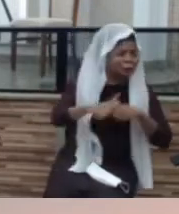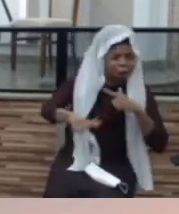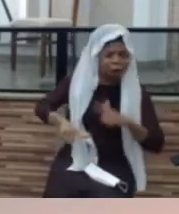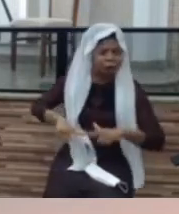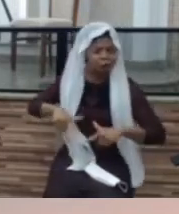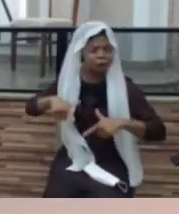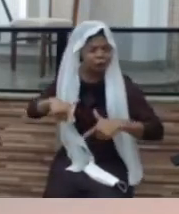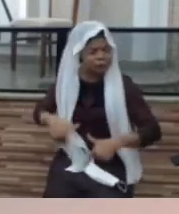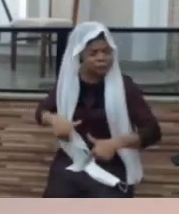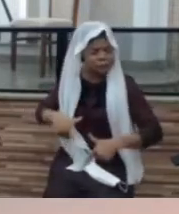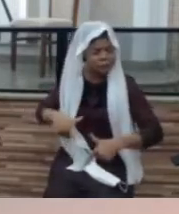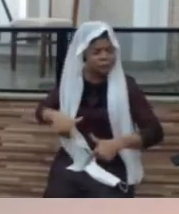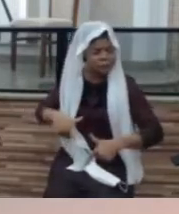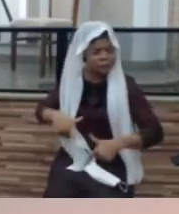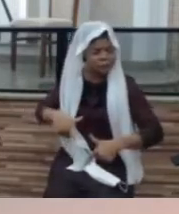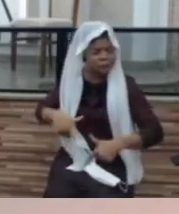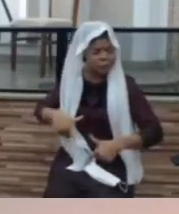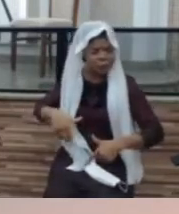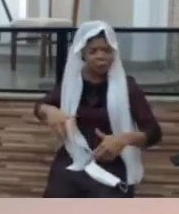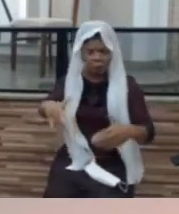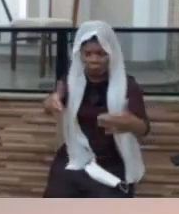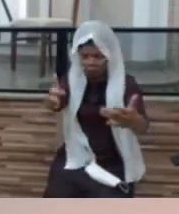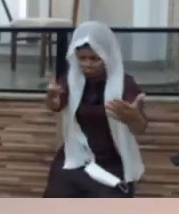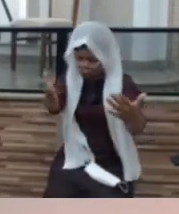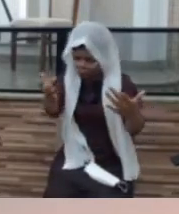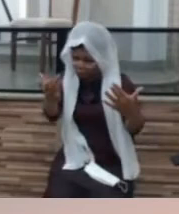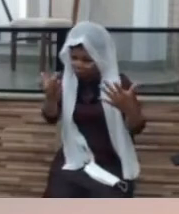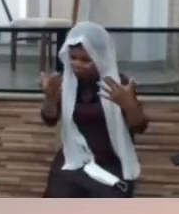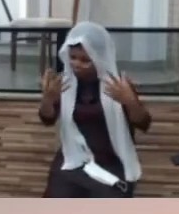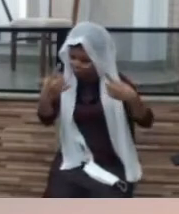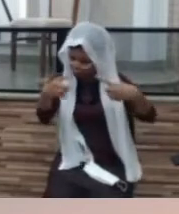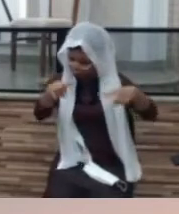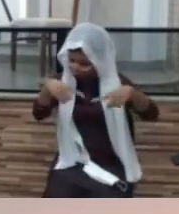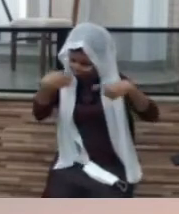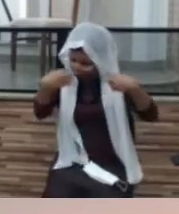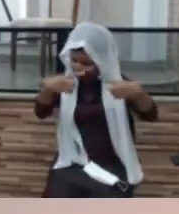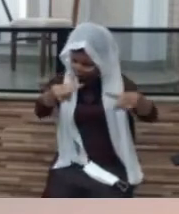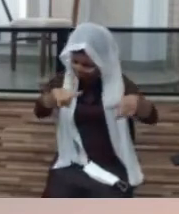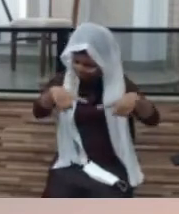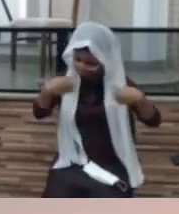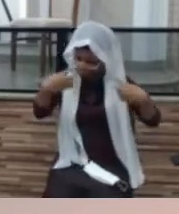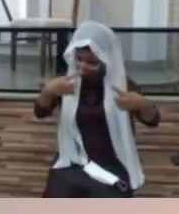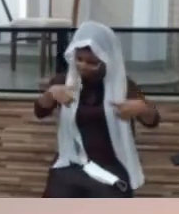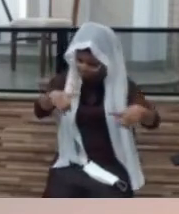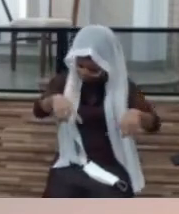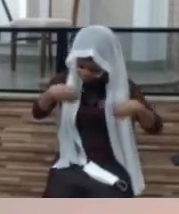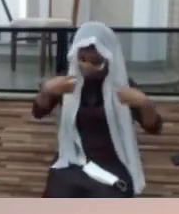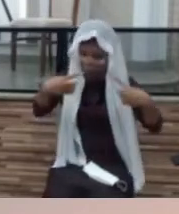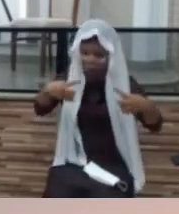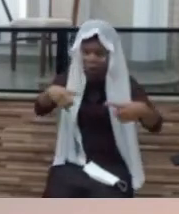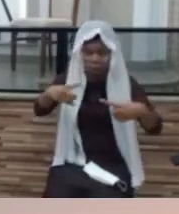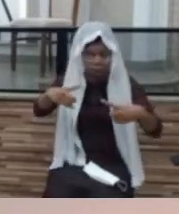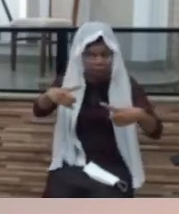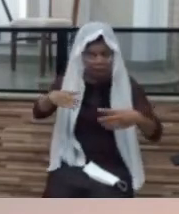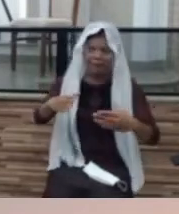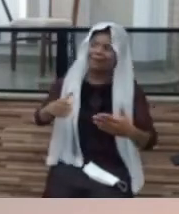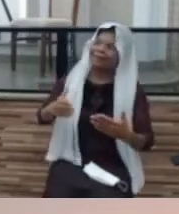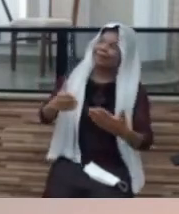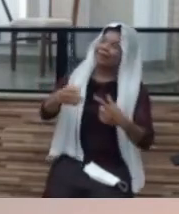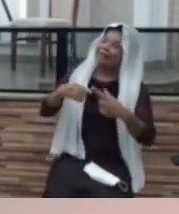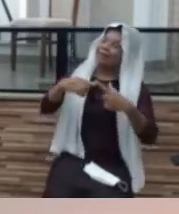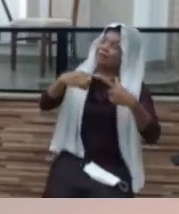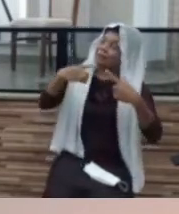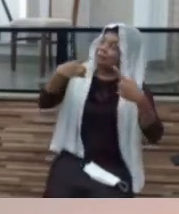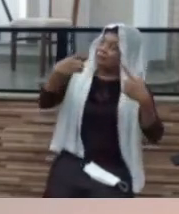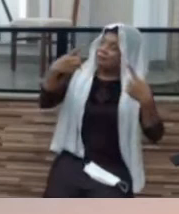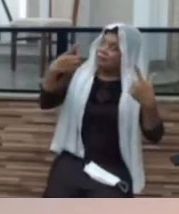ela é combatida. Tudo que é da parte de Deus é combatido, mas a obra de Deus é combatida, mas jamais será